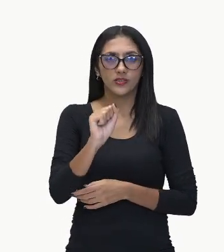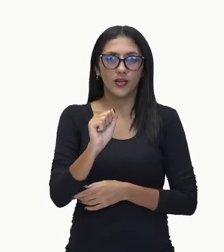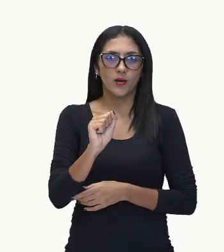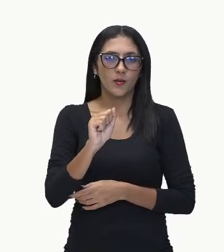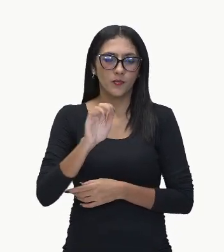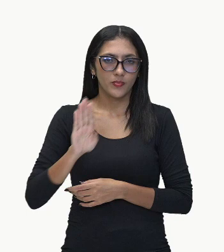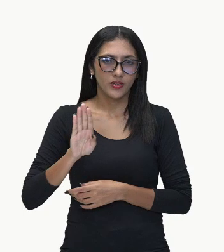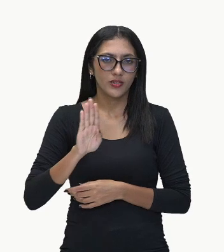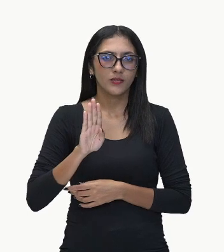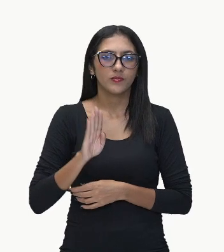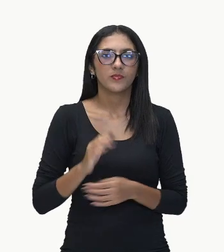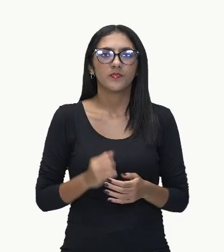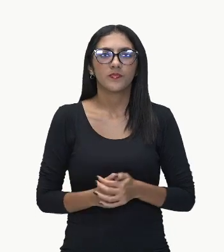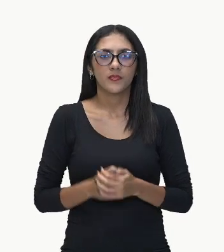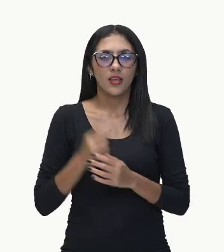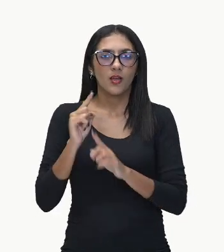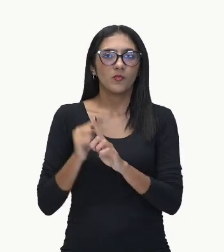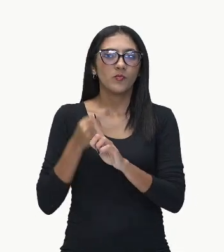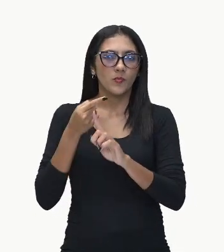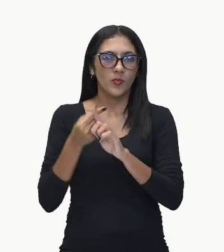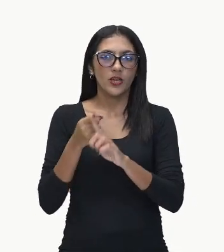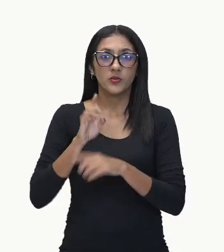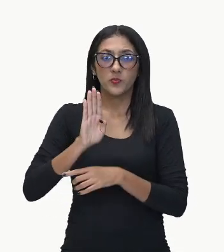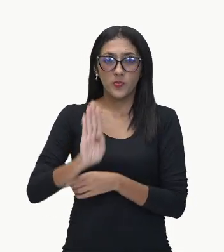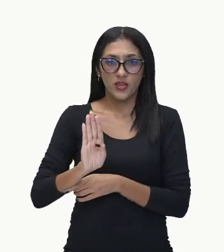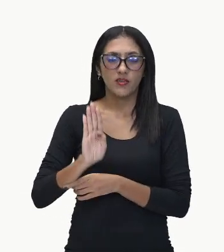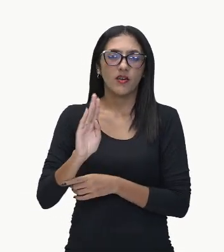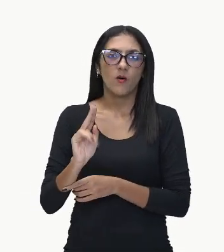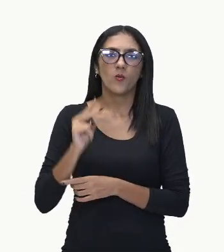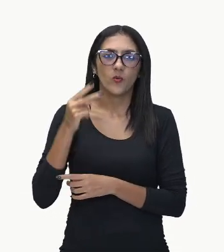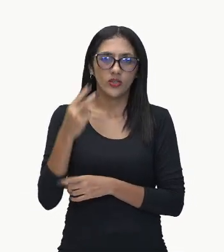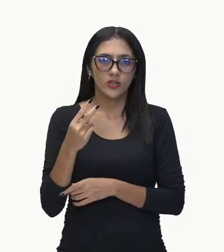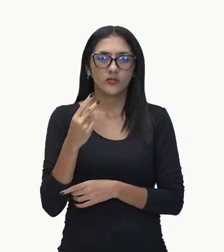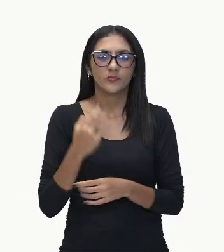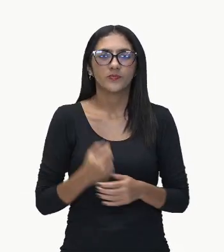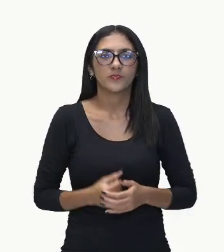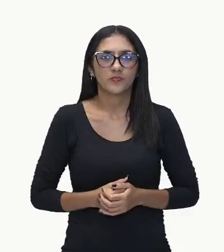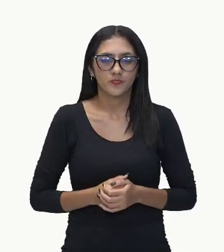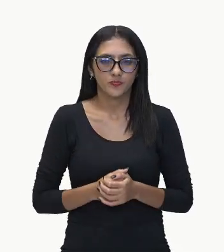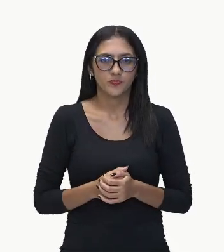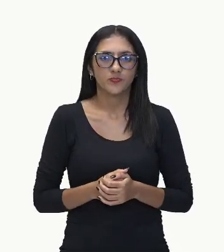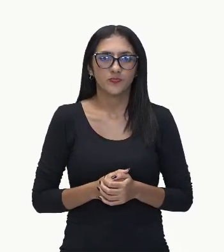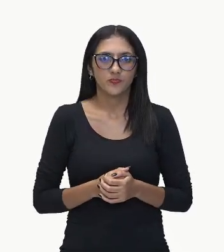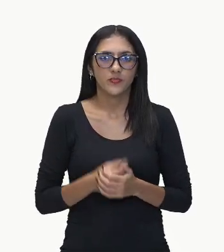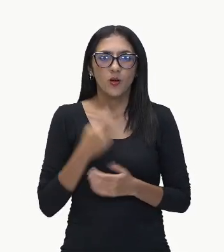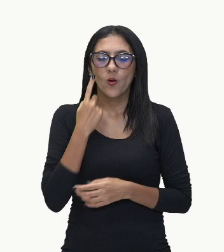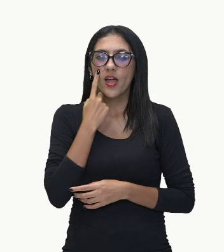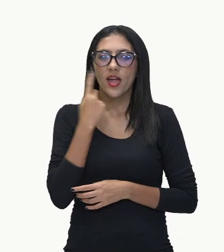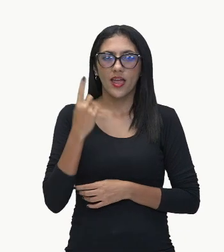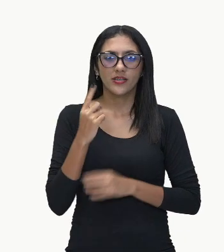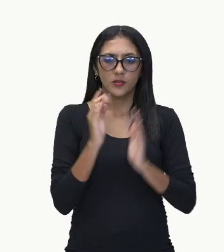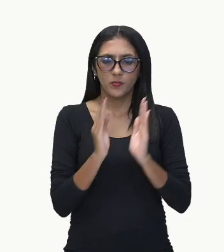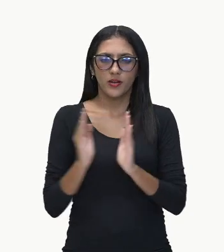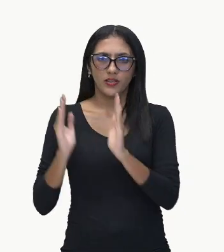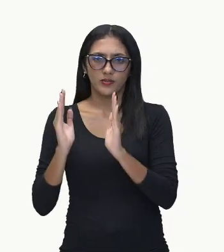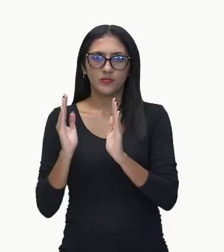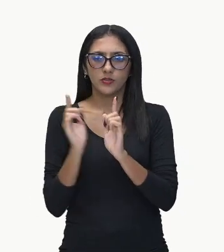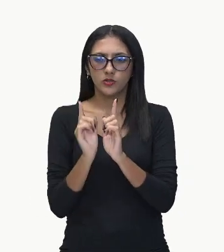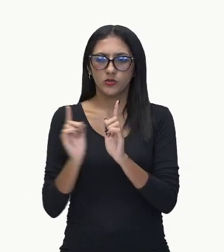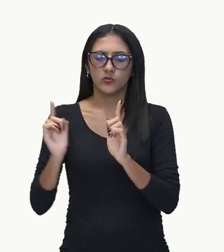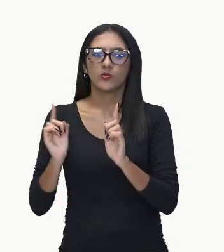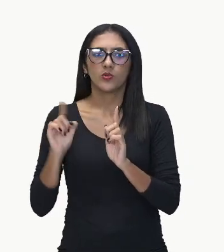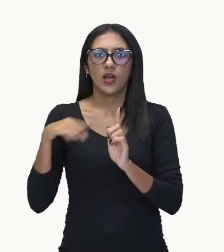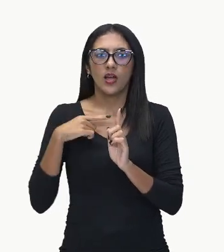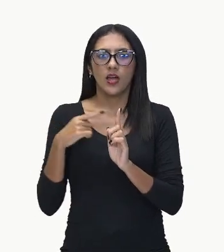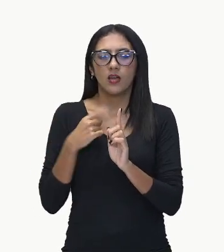2 ab + B qu o que eu mostrei para você aqui ó é a forma completa de